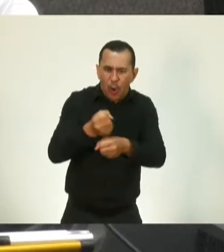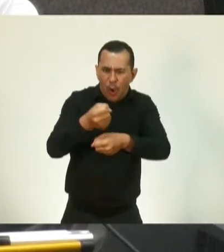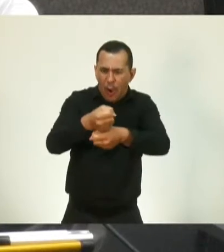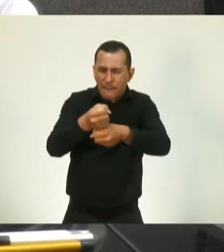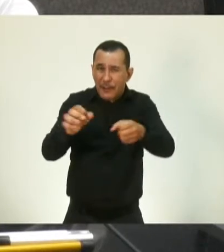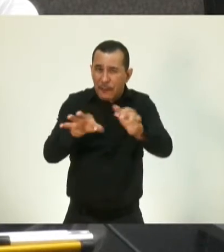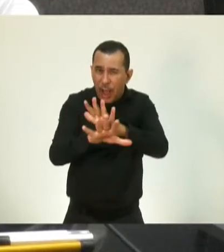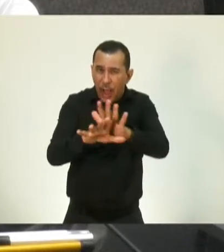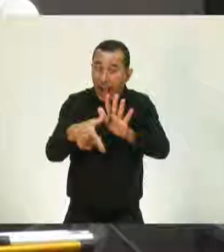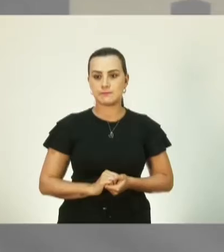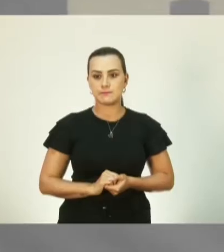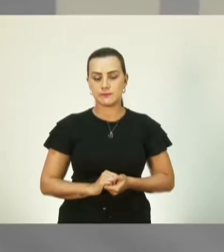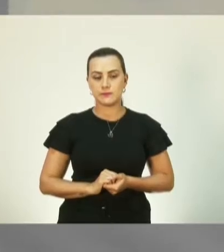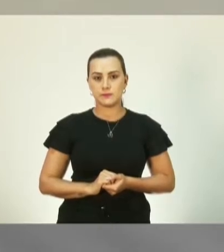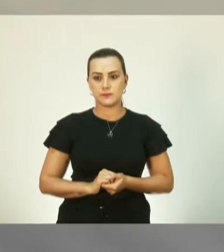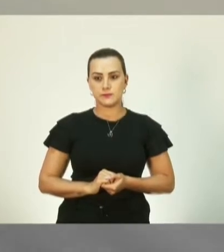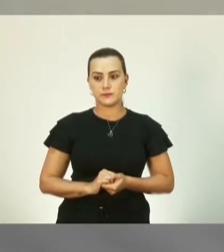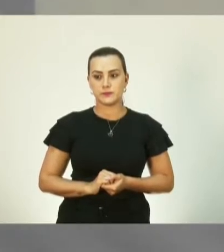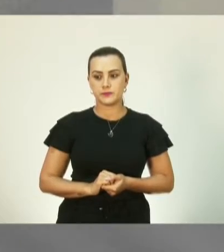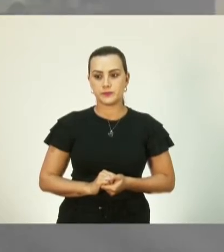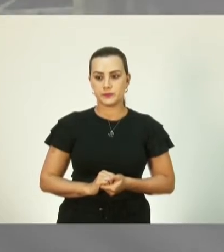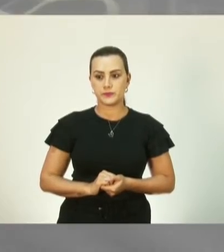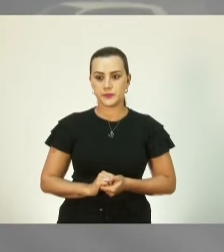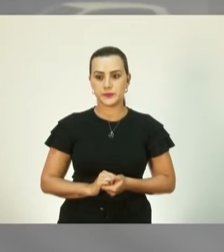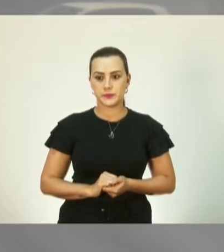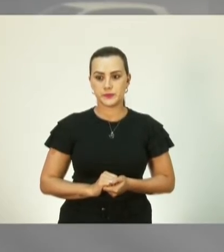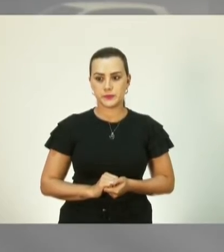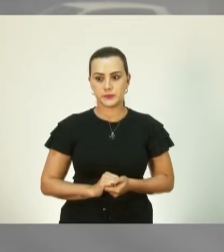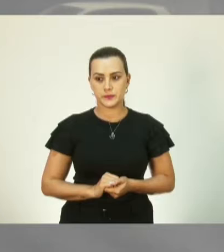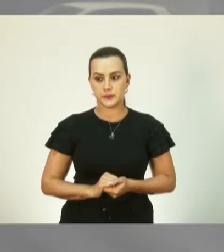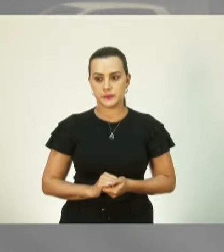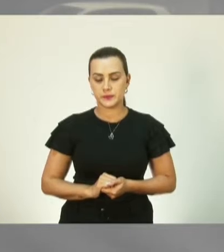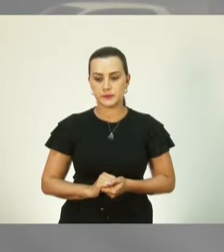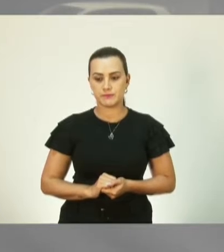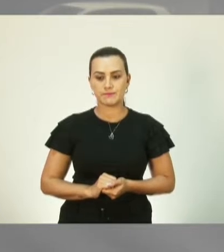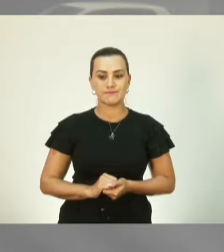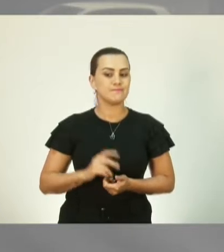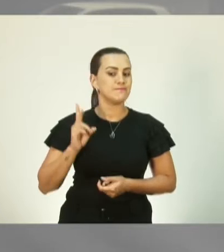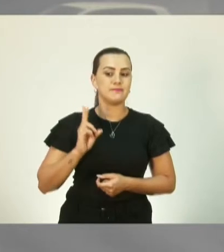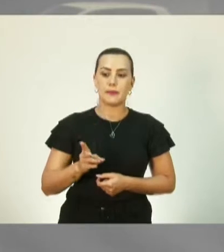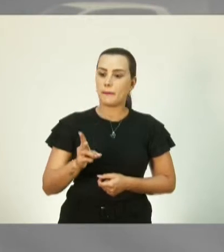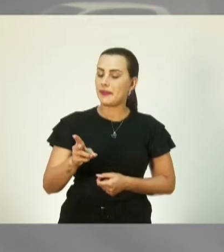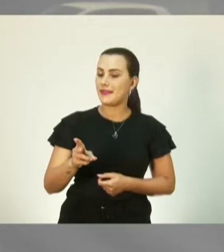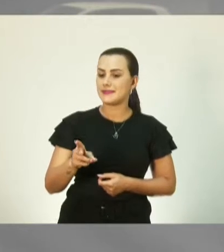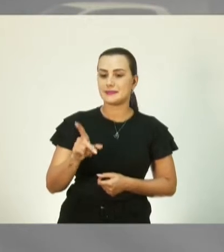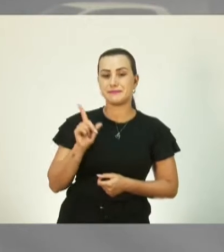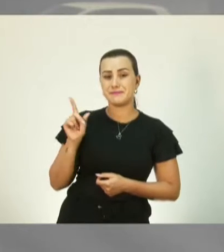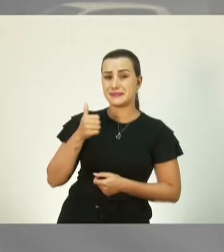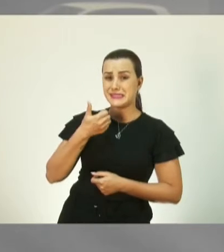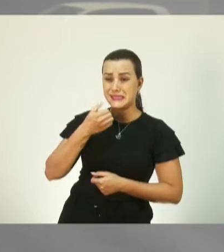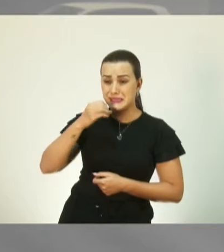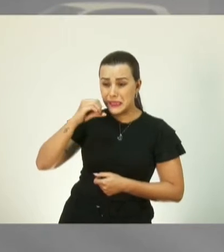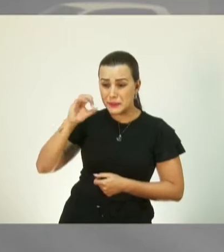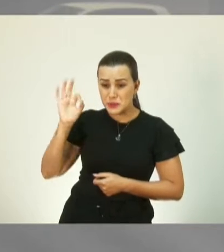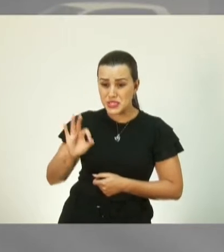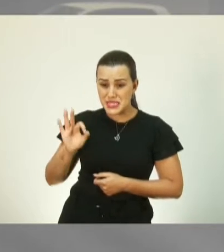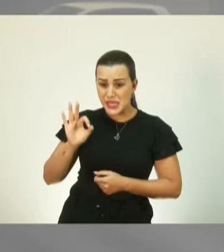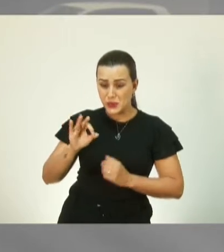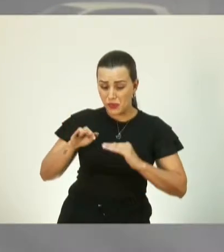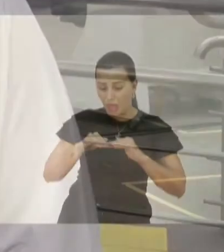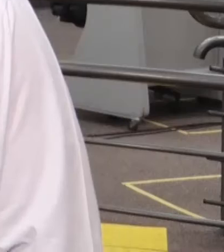Calçadas estão irregulares e fez um apelo para aumentar a fiscalização e já avançou bastante